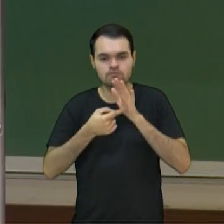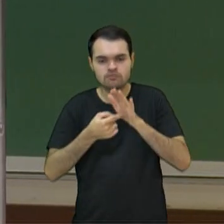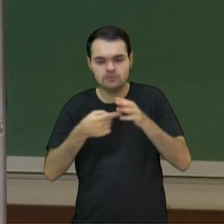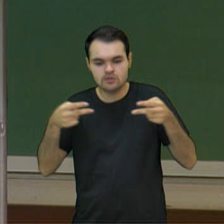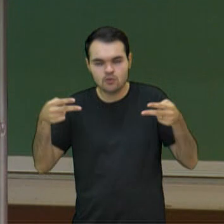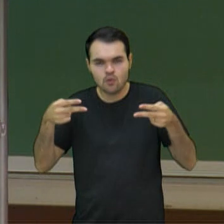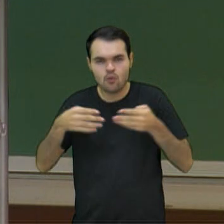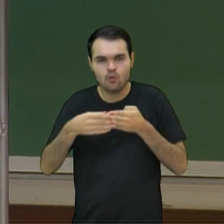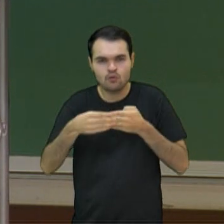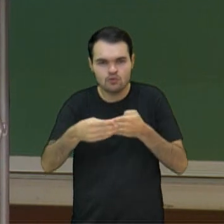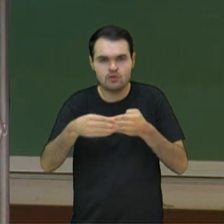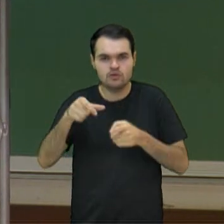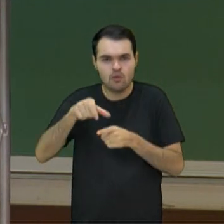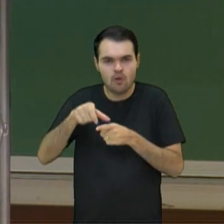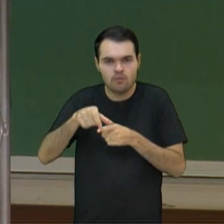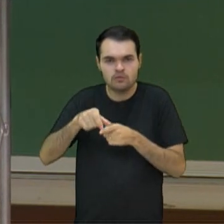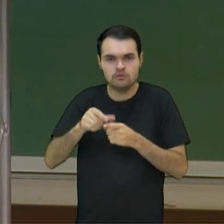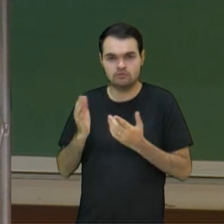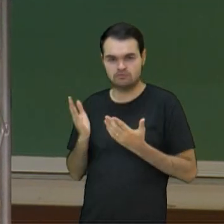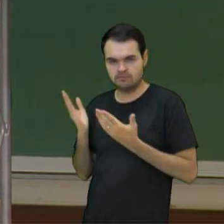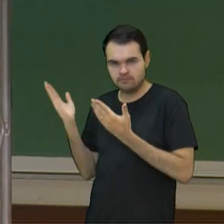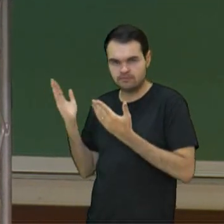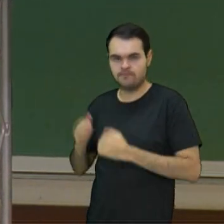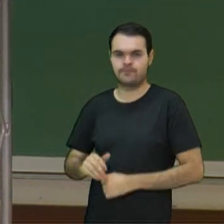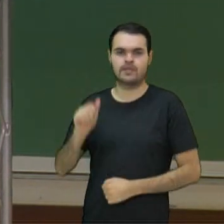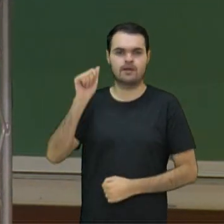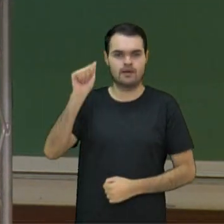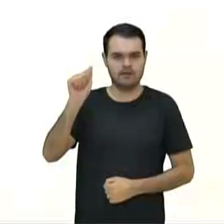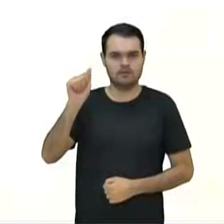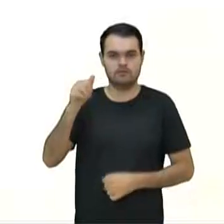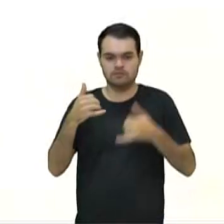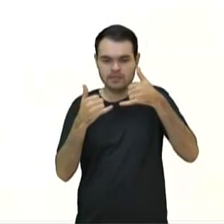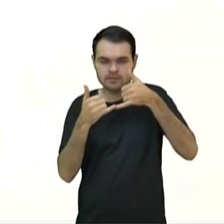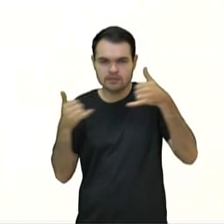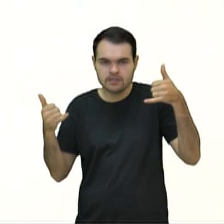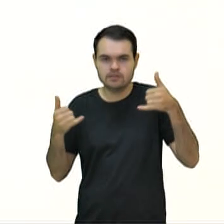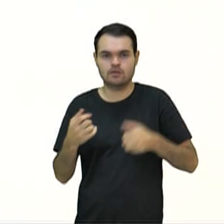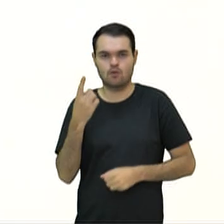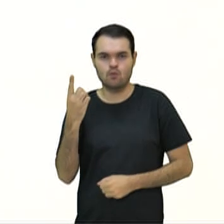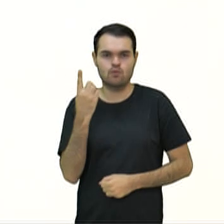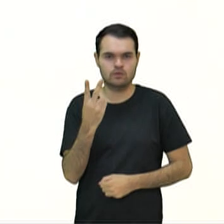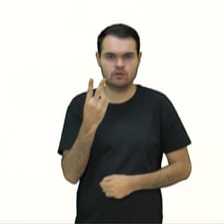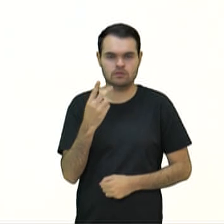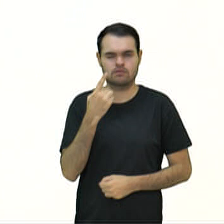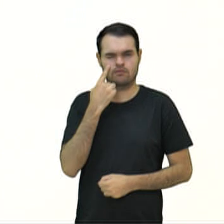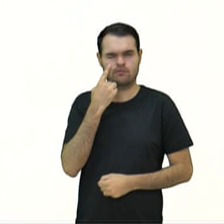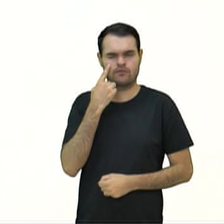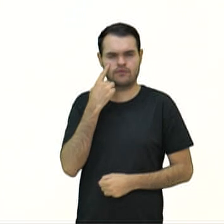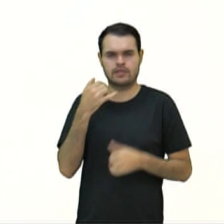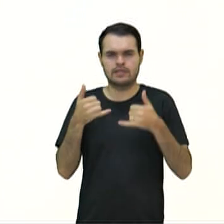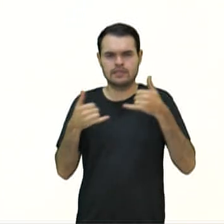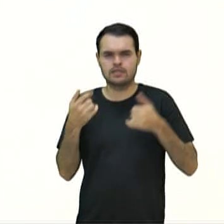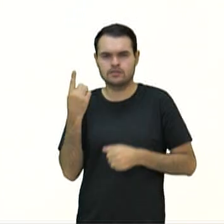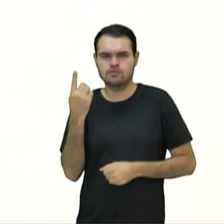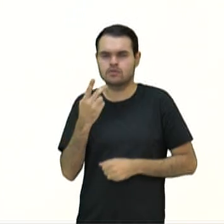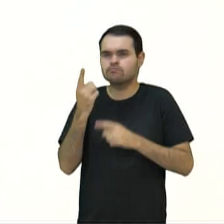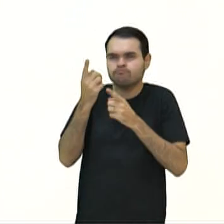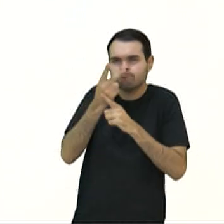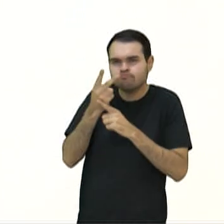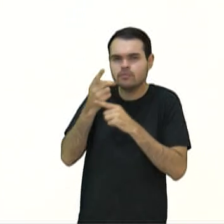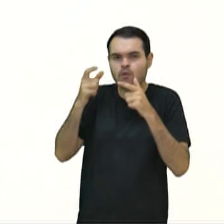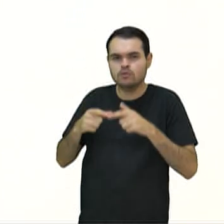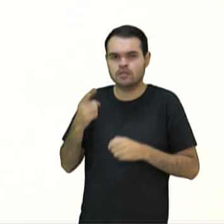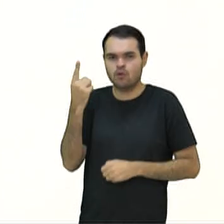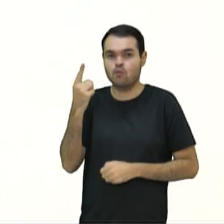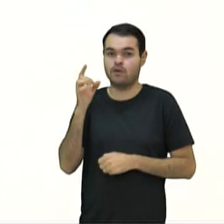de condutores ômicos do diagrama ao lado. Item A, somente as linhas 1 e 2. Vamos ver aqui as linhas 1 e 2. A linha